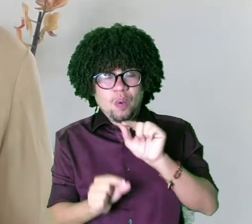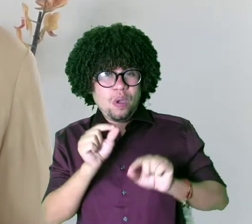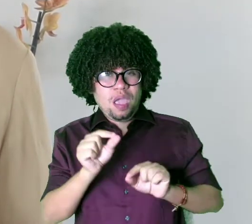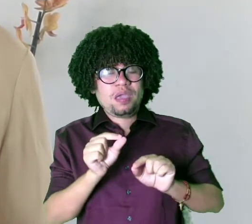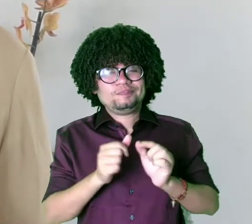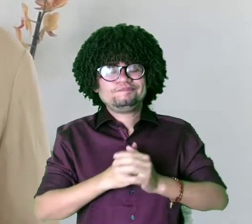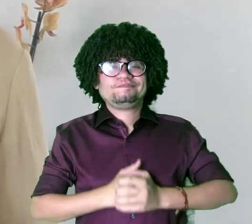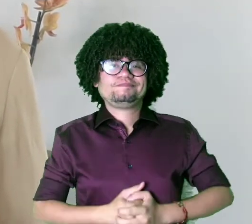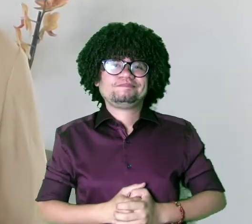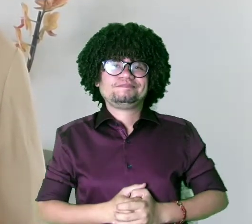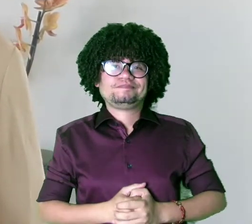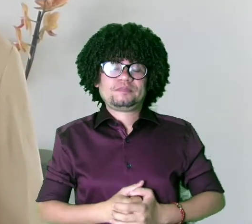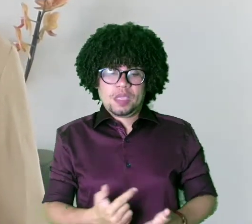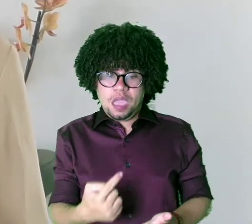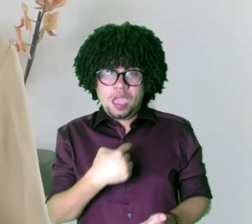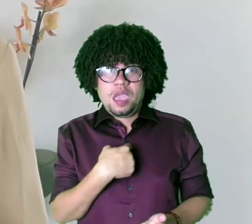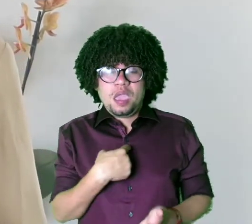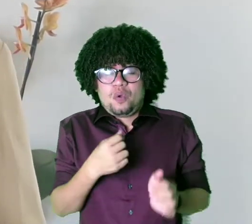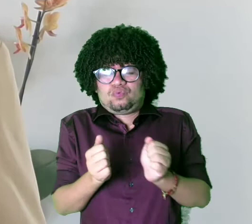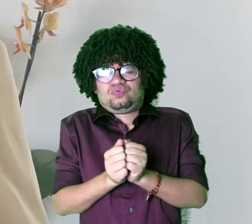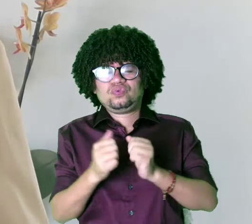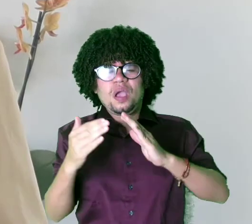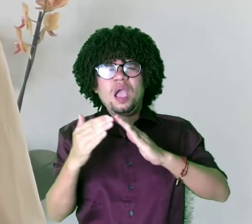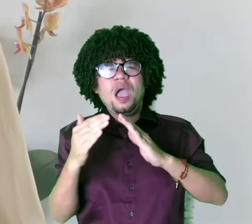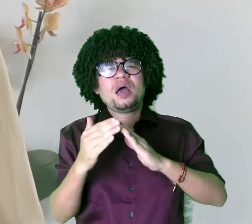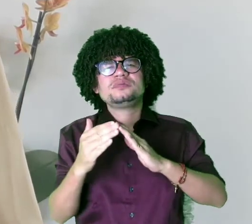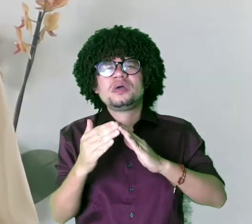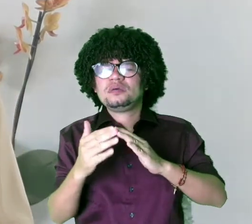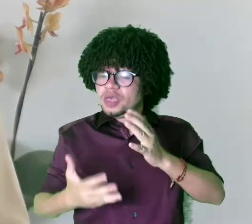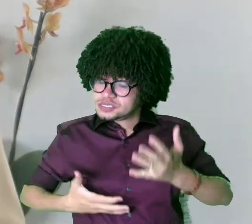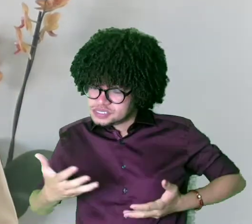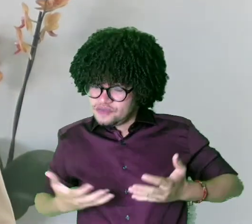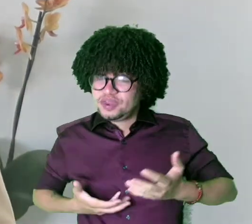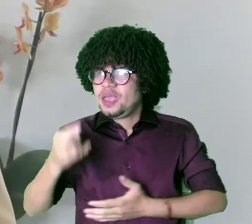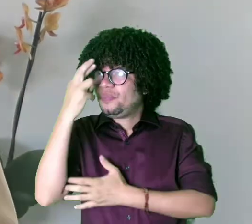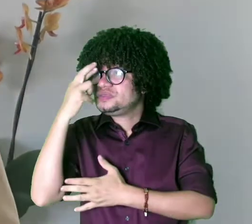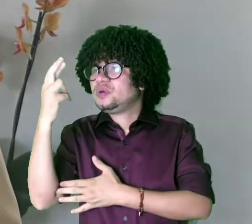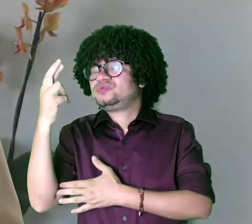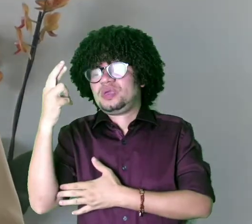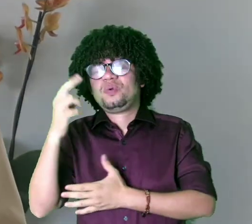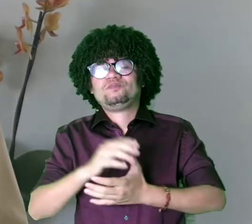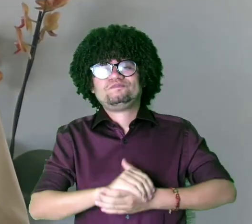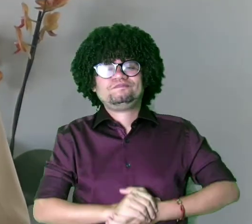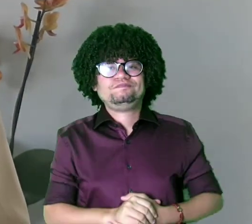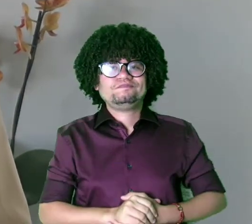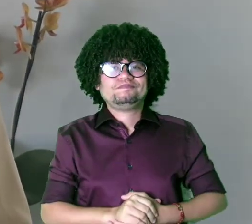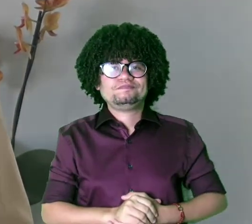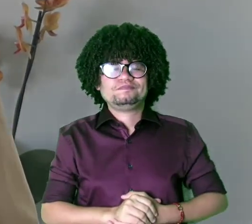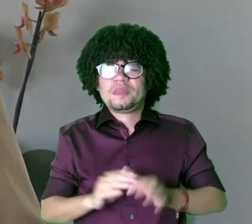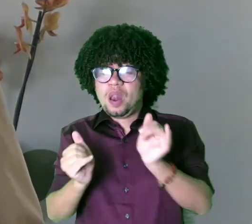família, é: eu e a minha casa serviremos ao